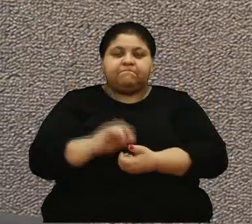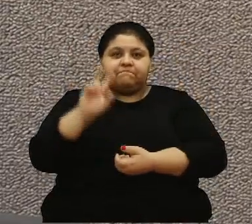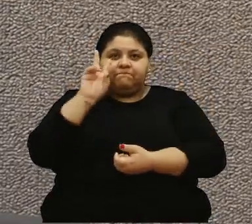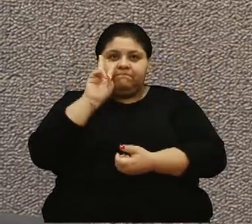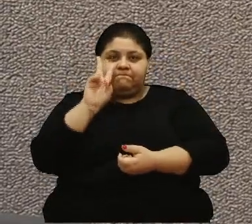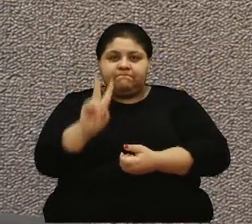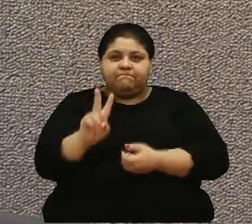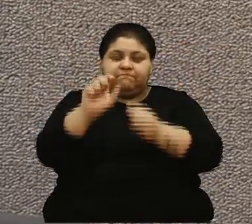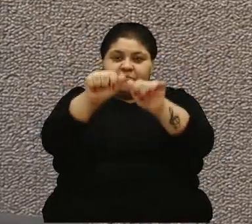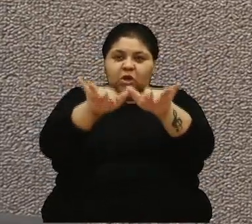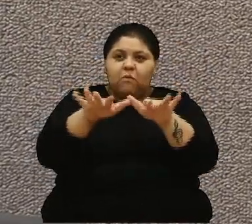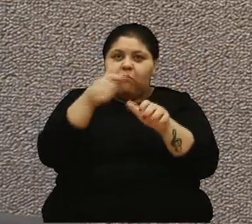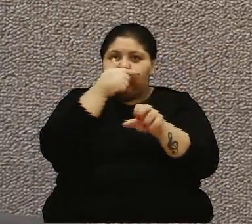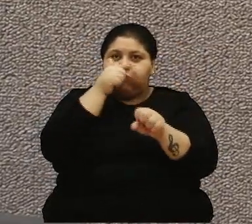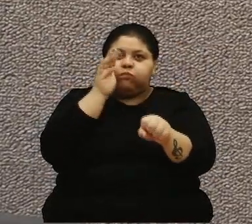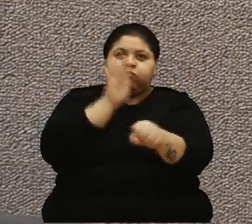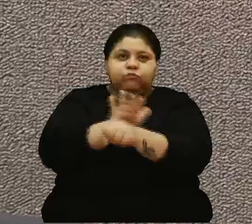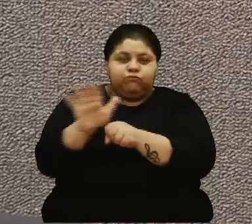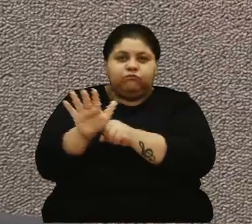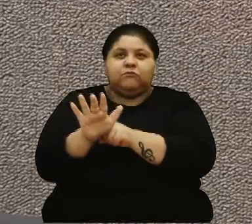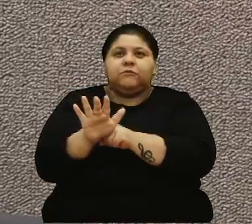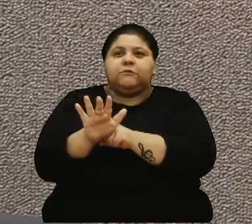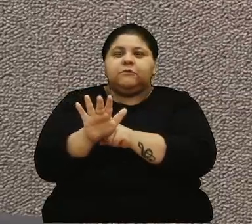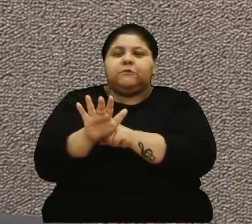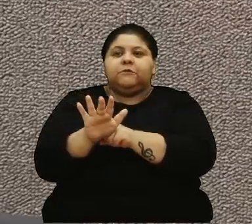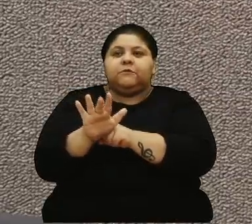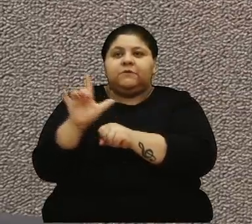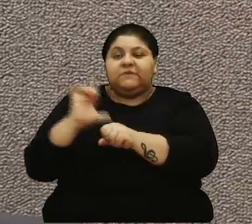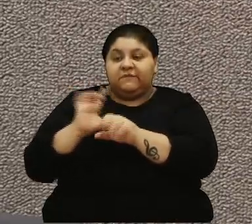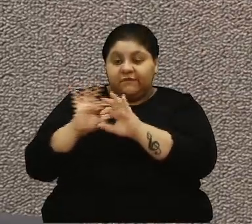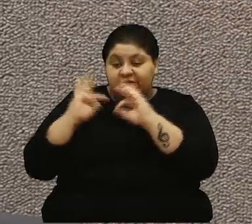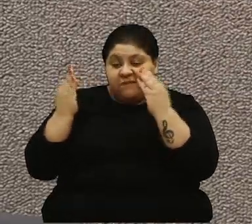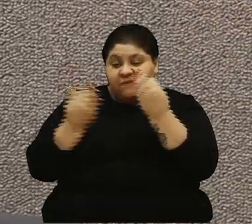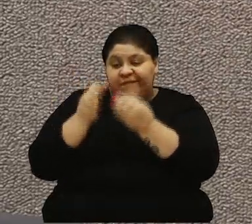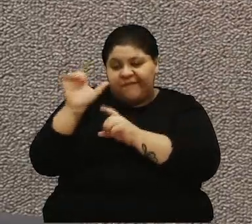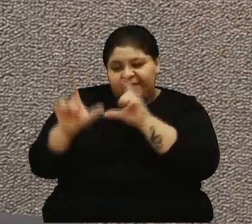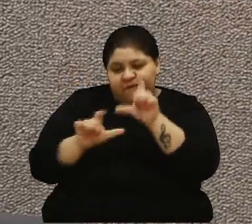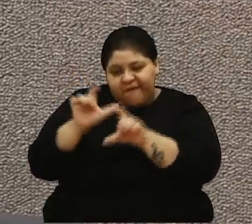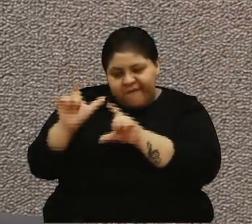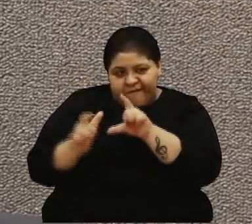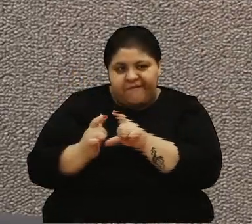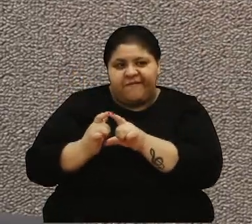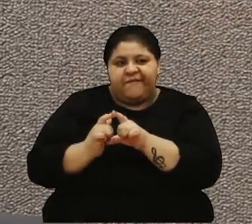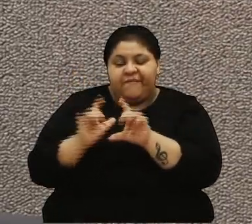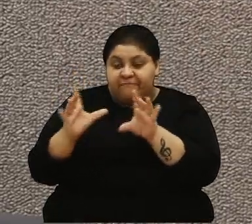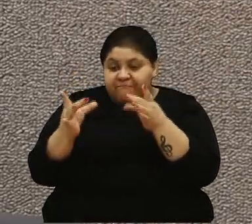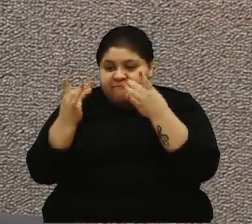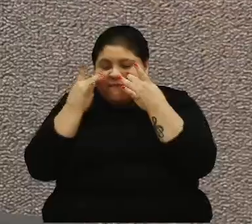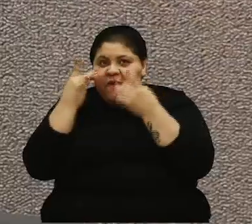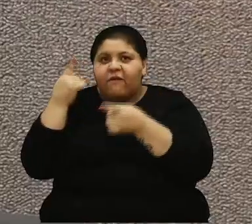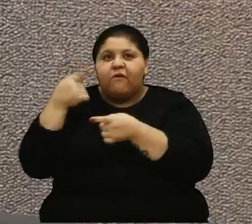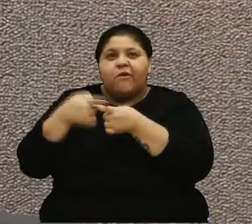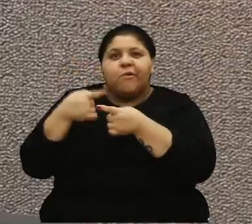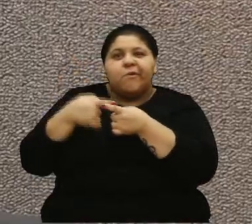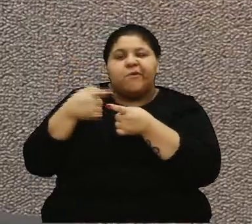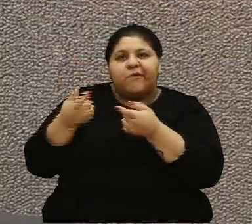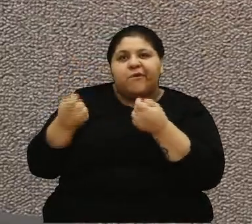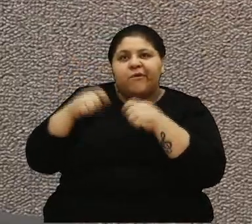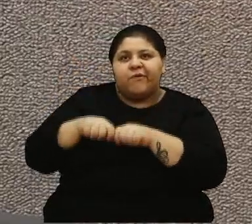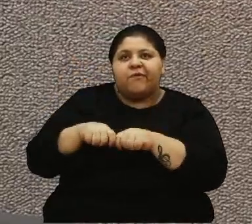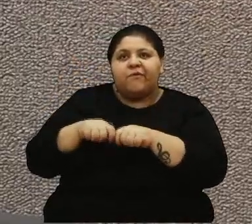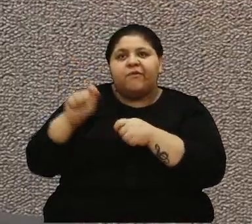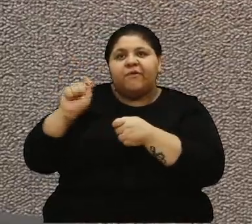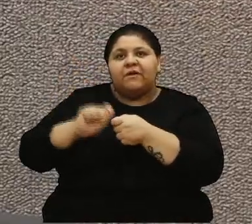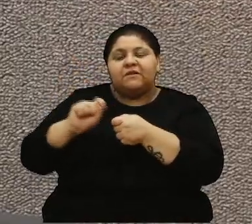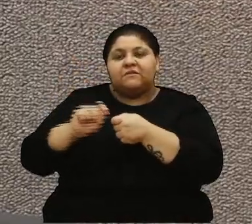o auditório lotado, essa inserção que se tem nas famílias, as pessoas ali estavam atentas porque a possibilidade de se